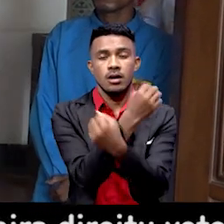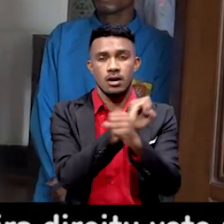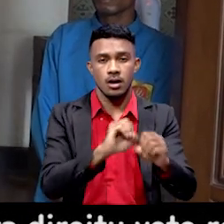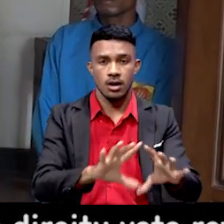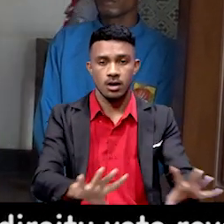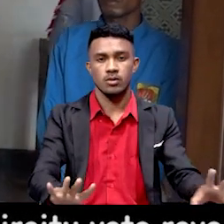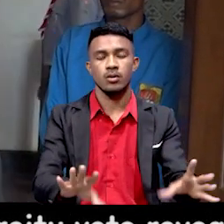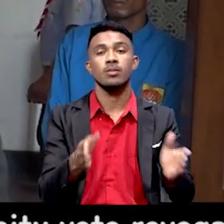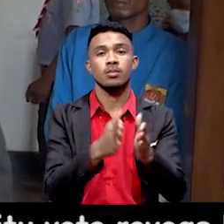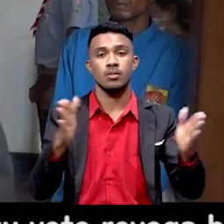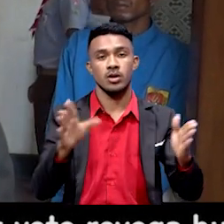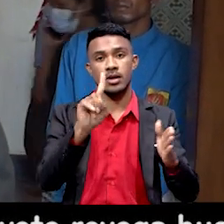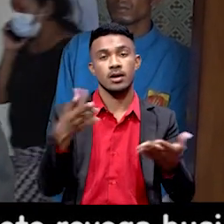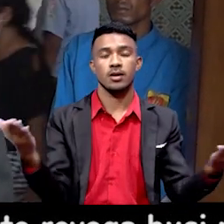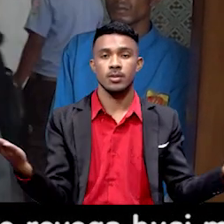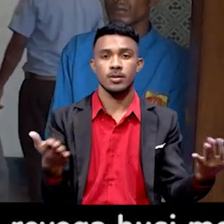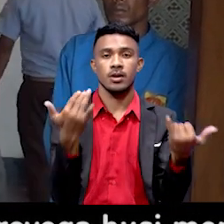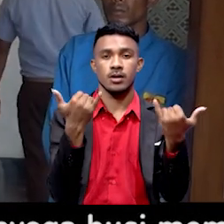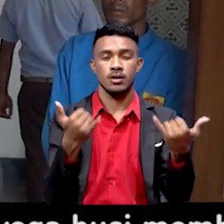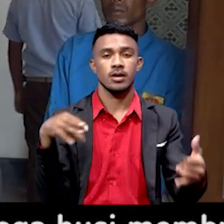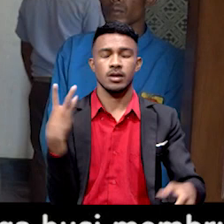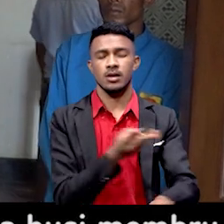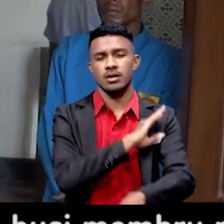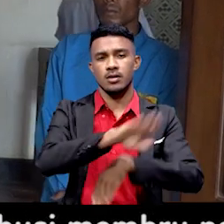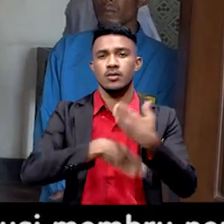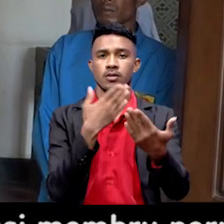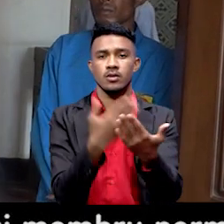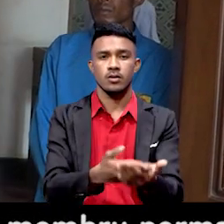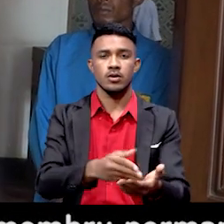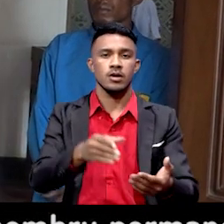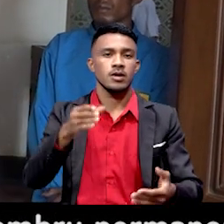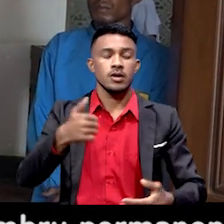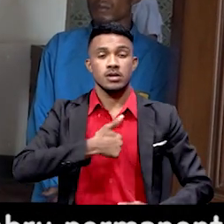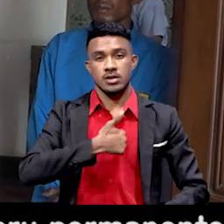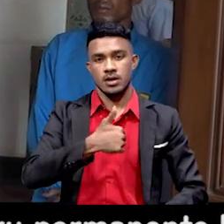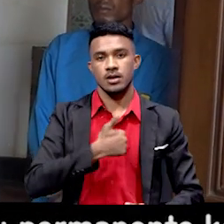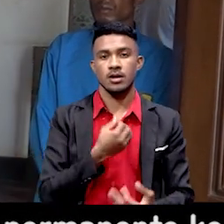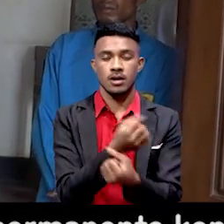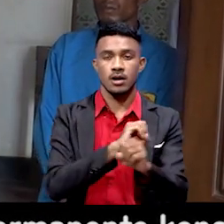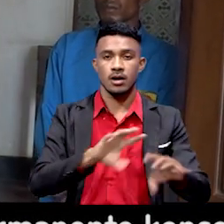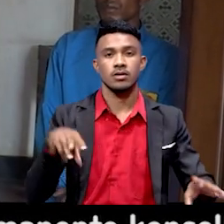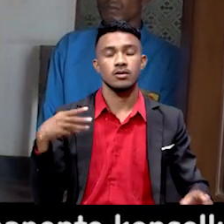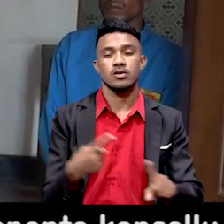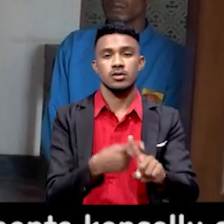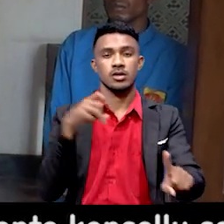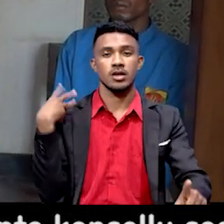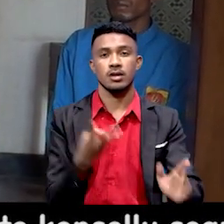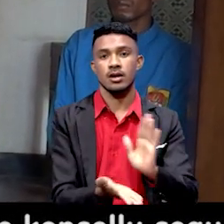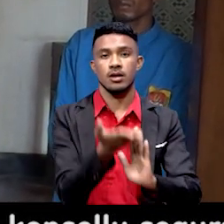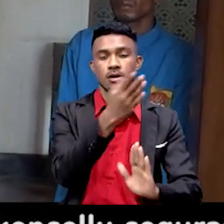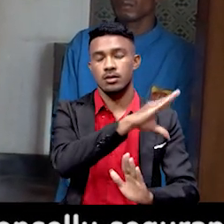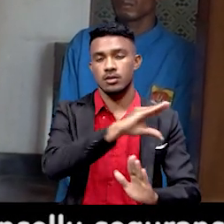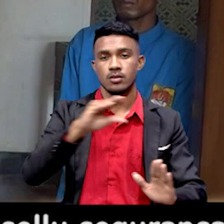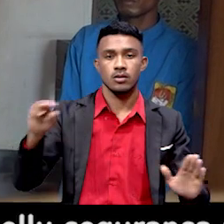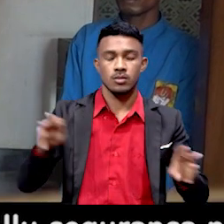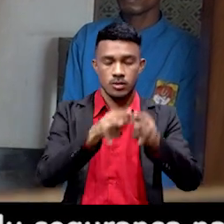maga horas ne dadau ita hotu sente la konhusi teni elet la konhusi diocese